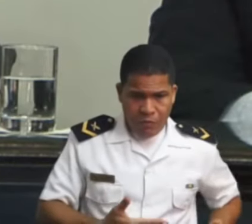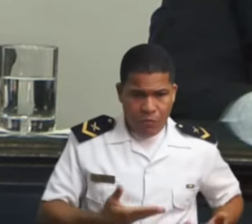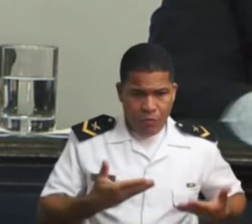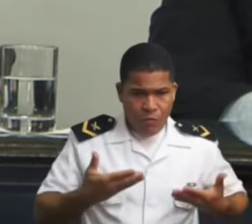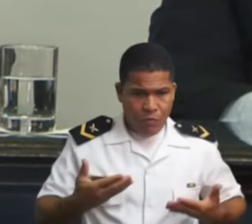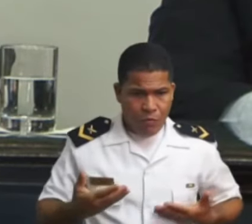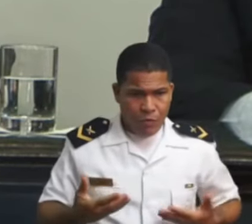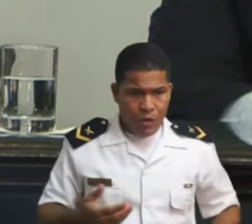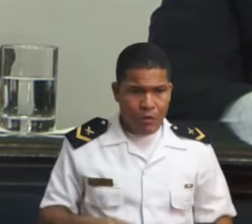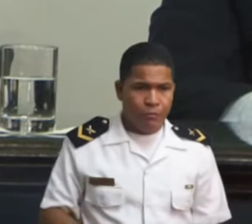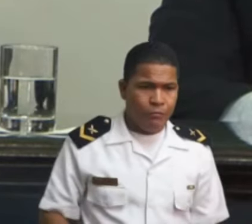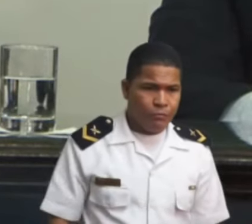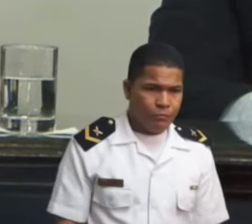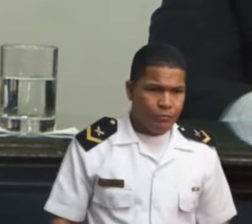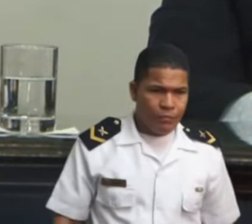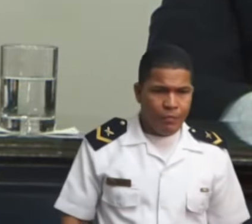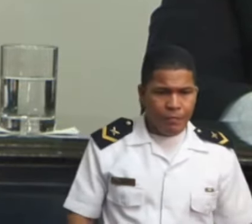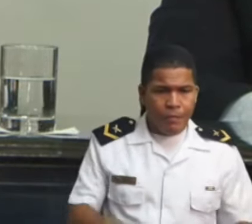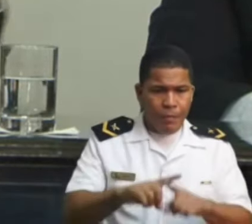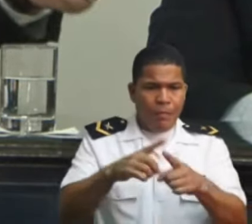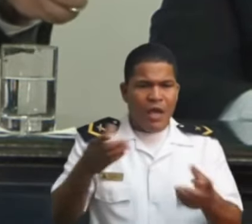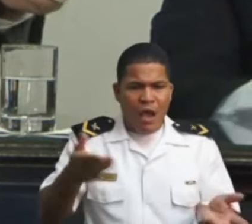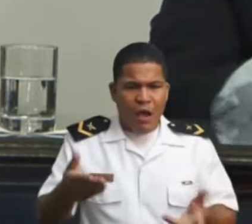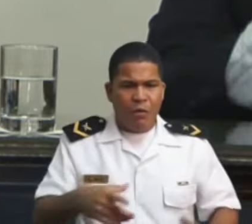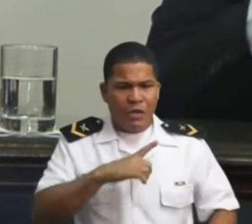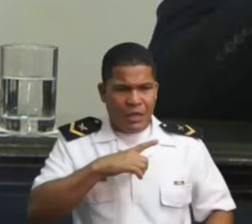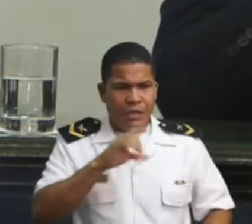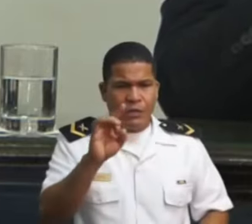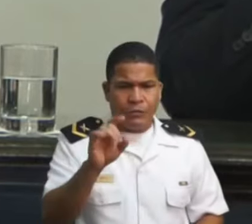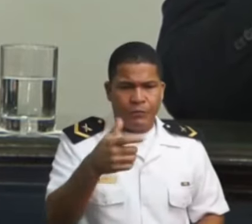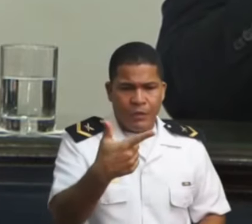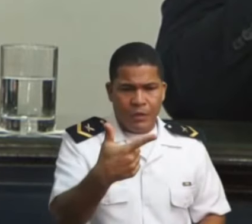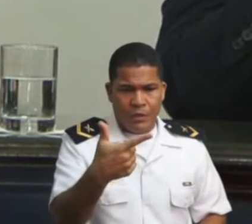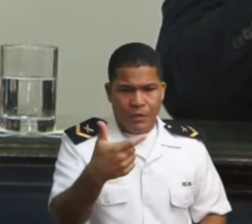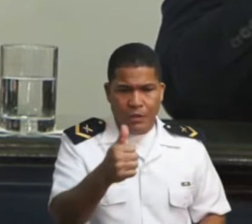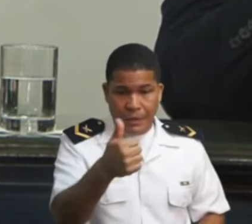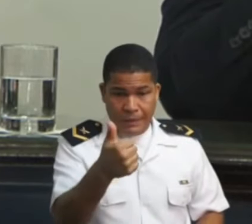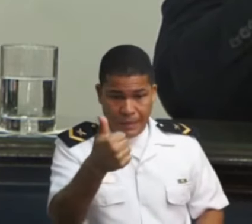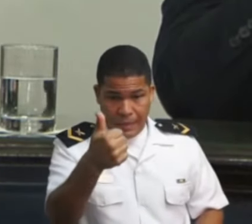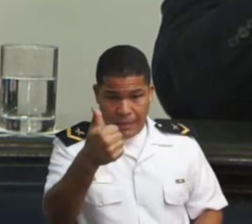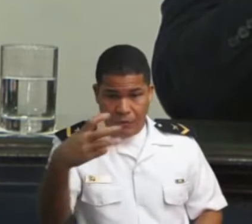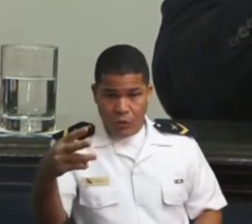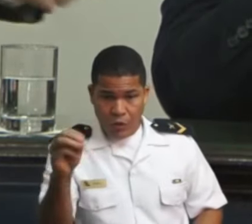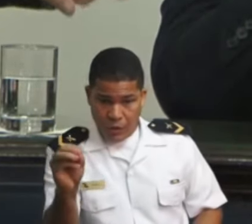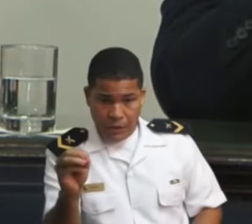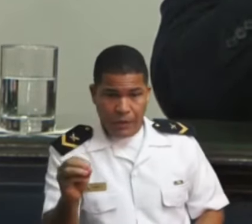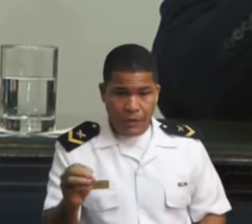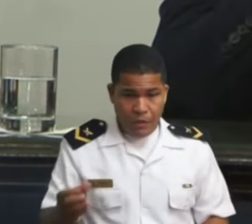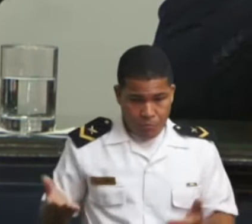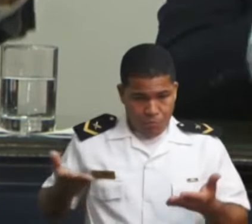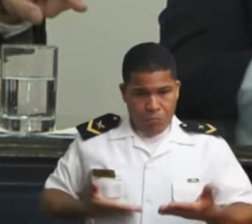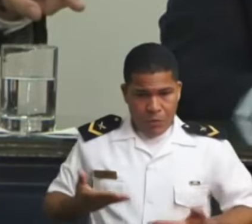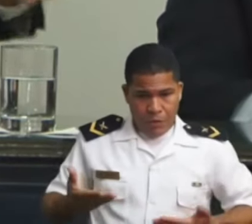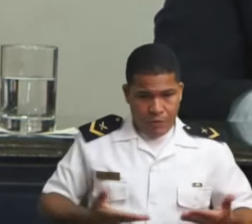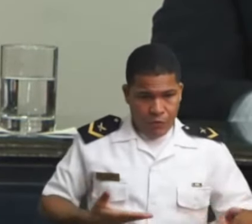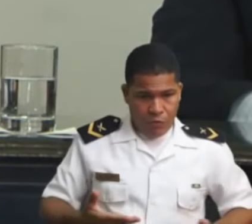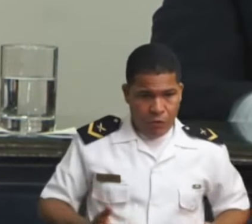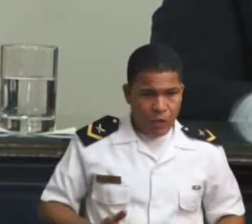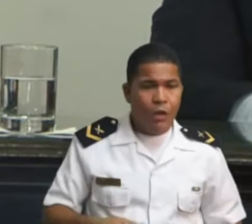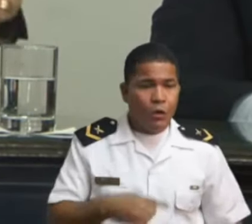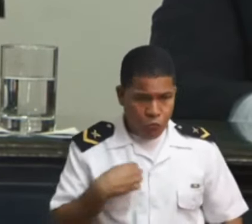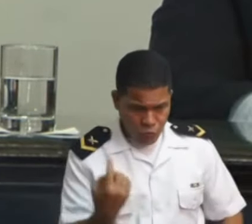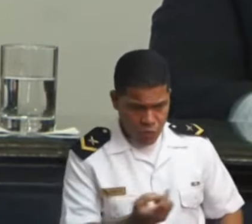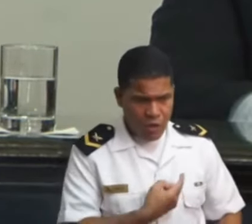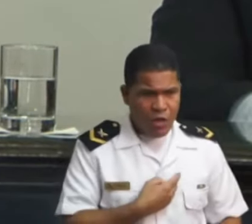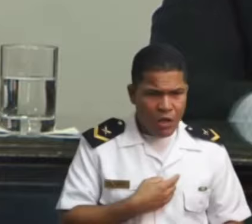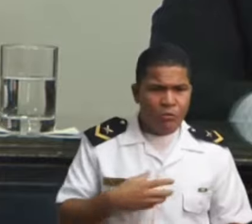atualmente, se não me engano, 130. E com esses servidores, nós fizemos sessões virtuais,